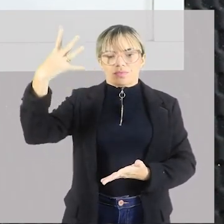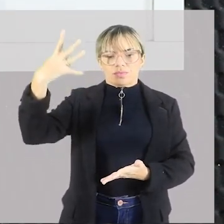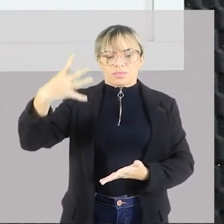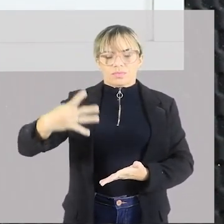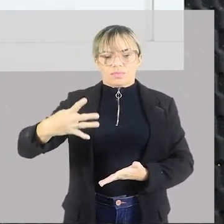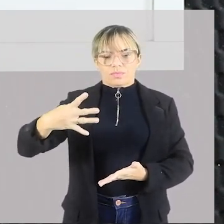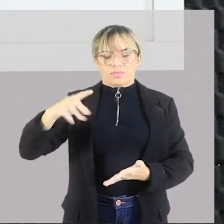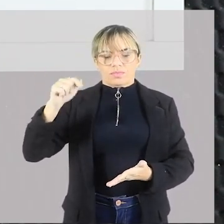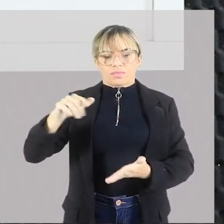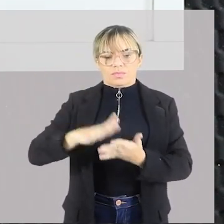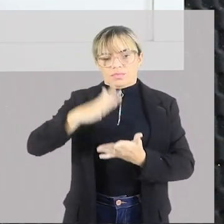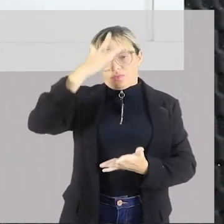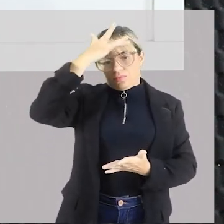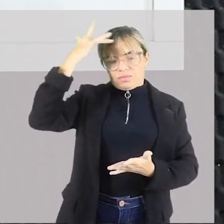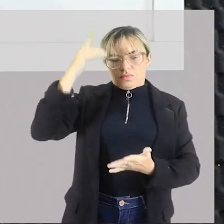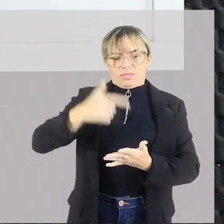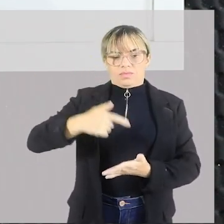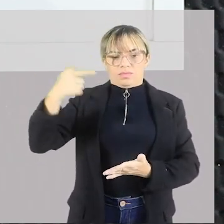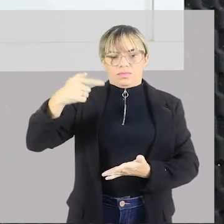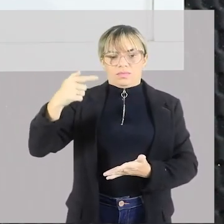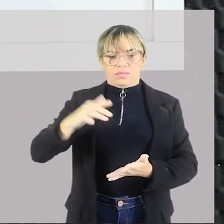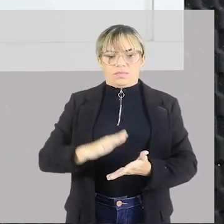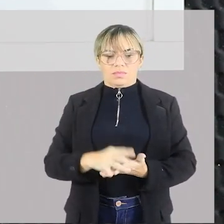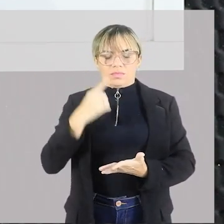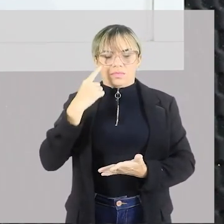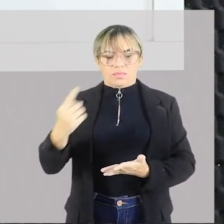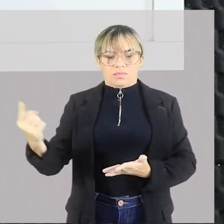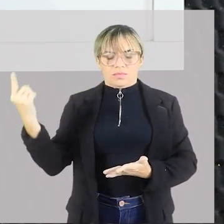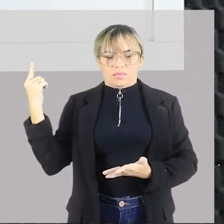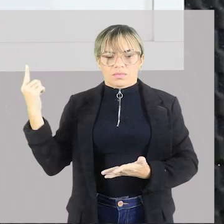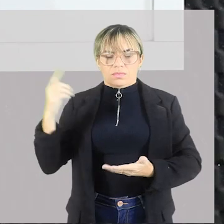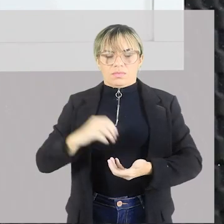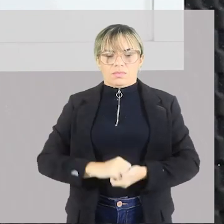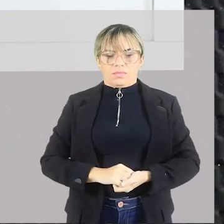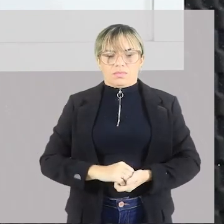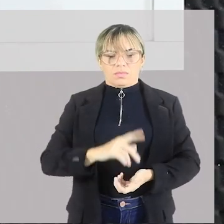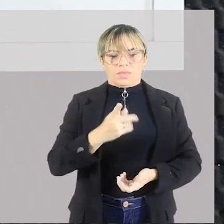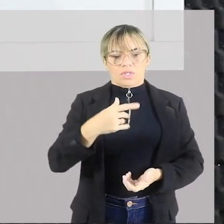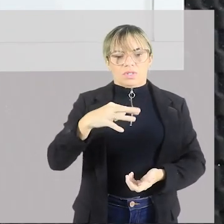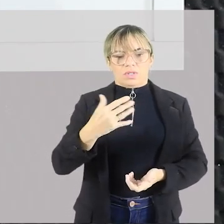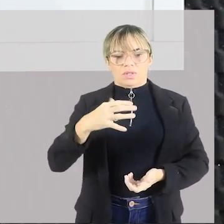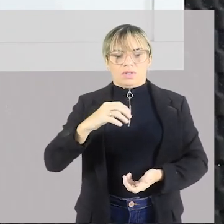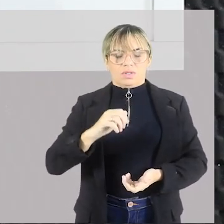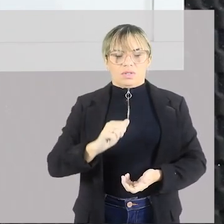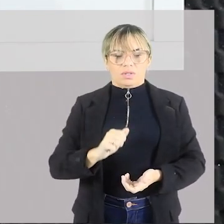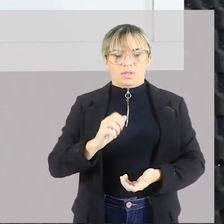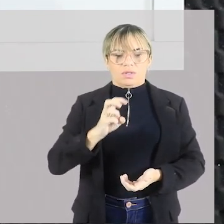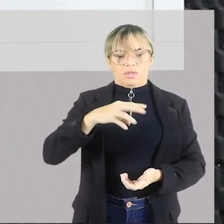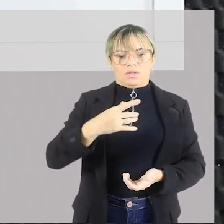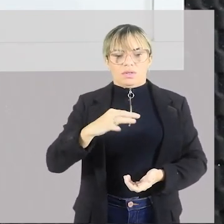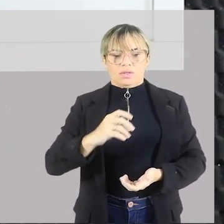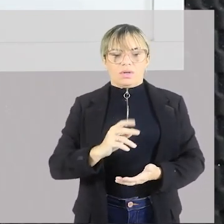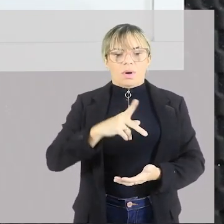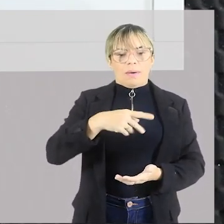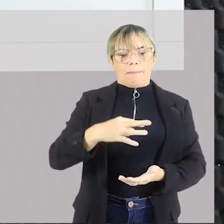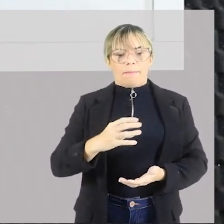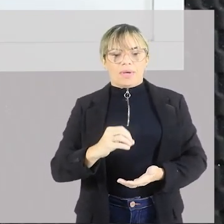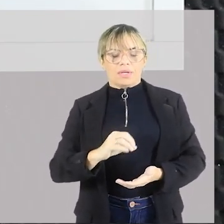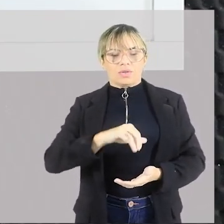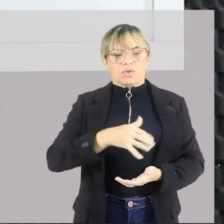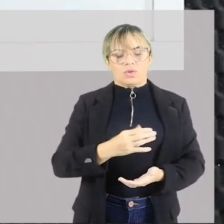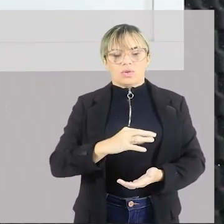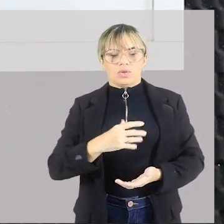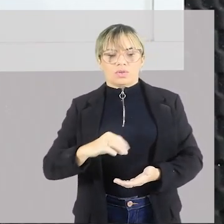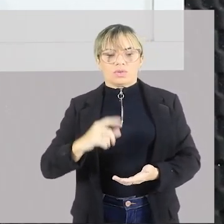sétima colocação a todas essas Eloí o Marco a Maria o Pedro e o João todos eles